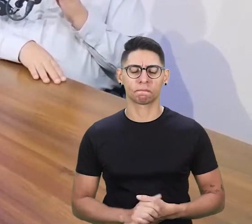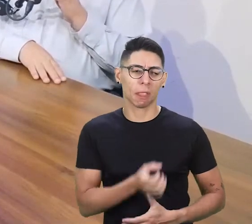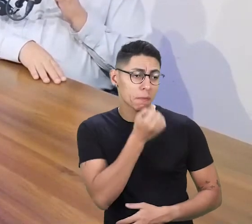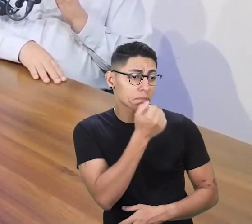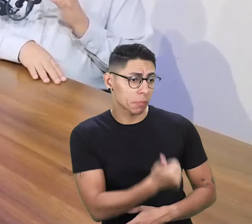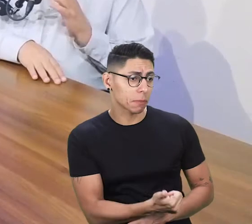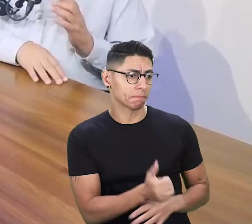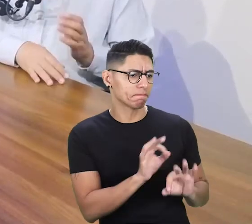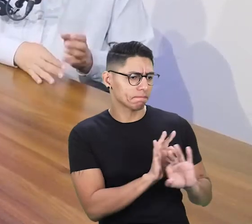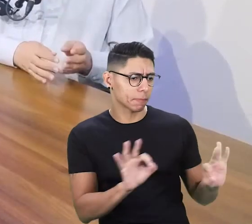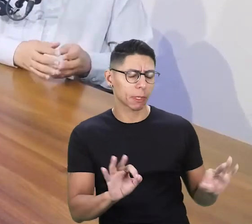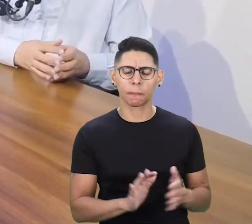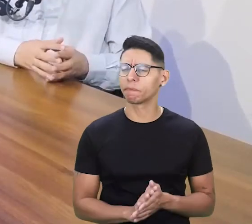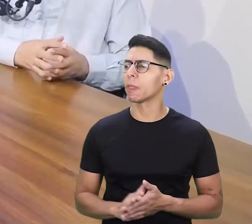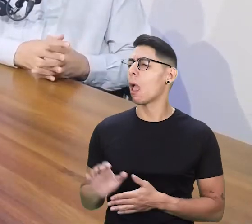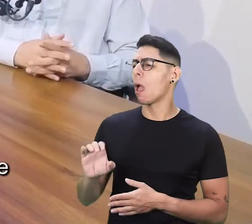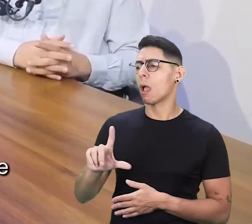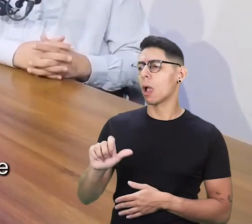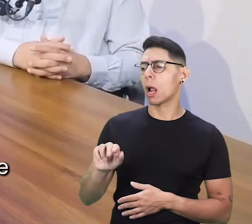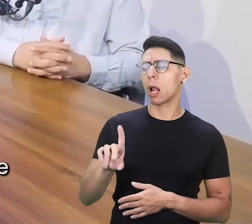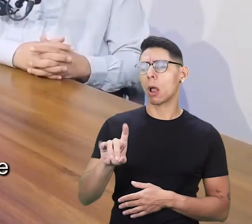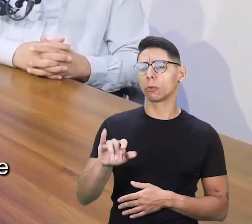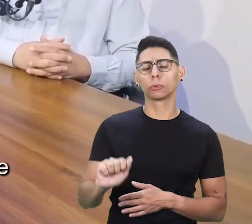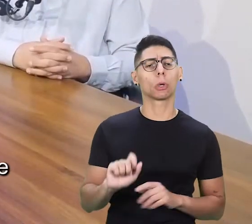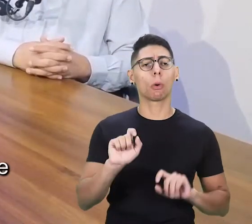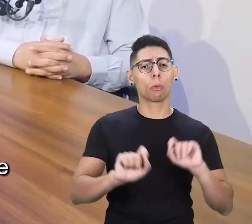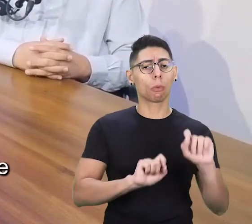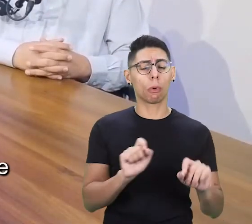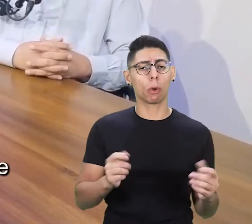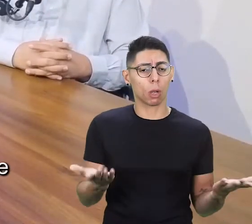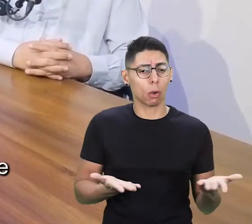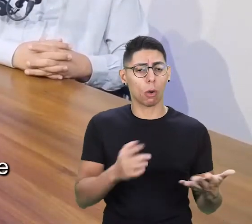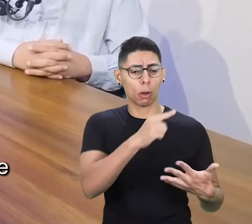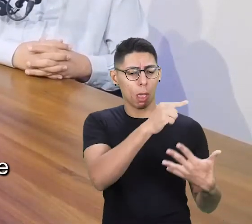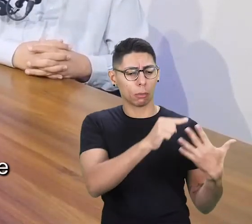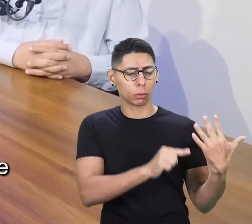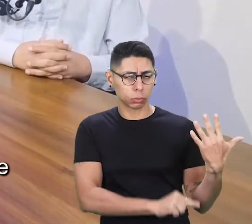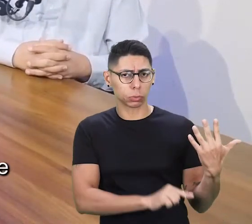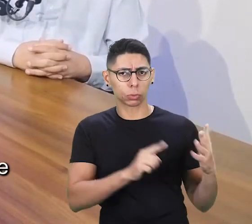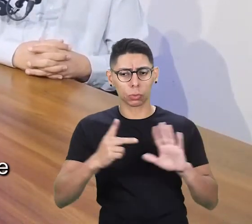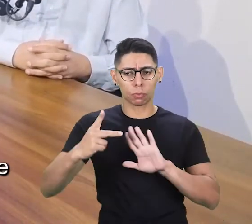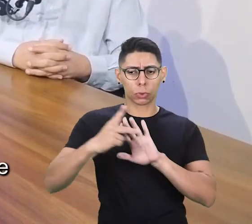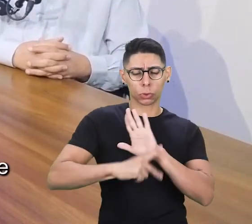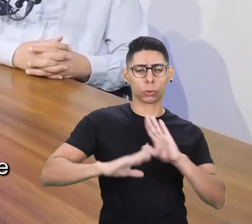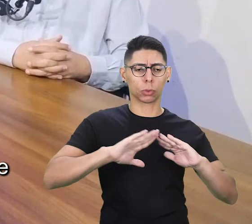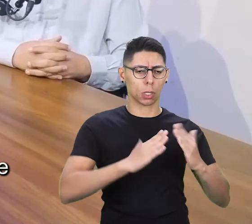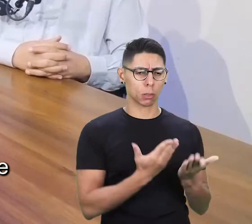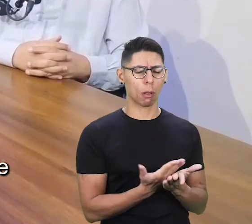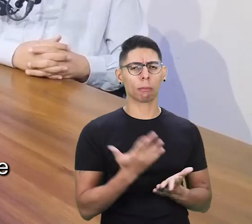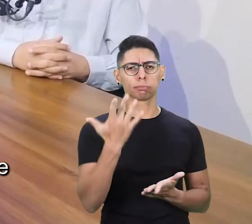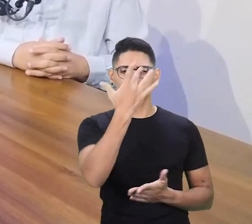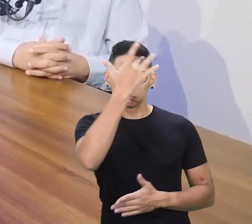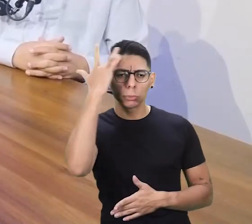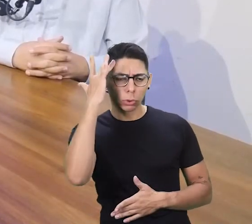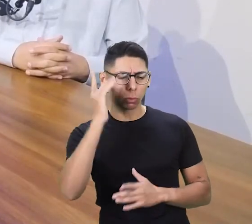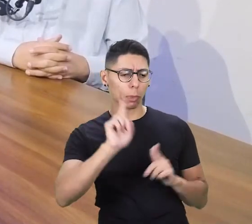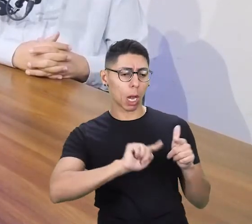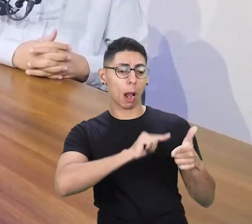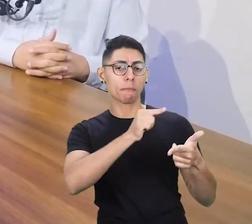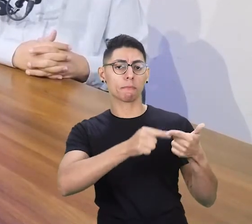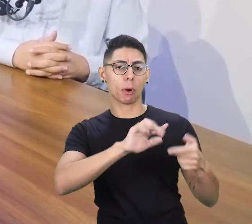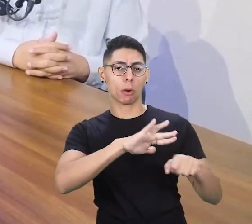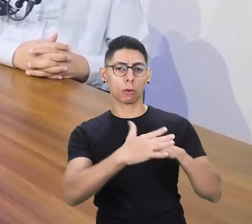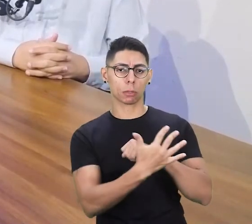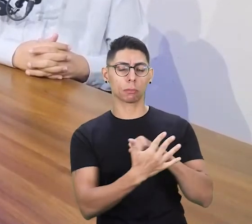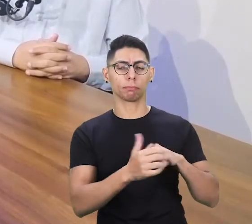Ô, Cláudia, e quais são agora os grandes projetos da Escola de Gente para esse